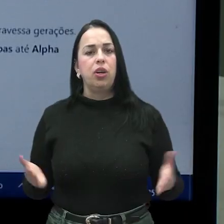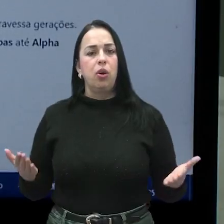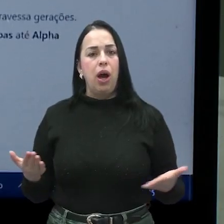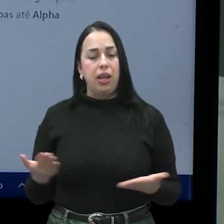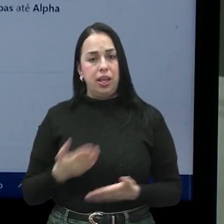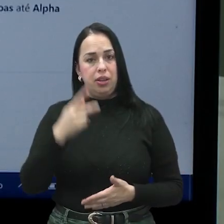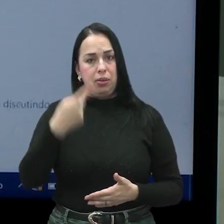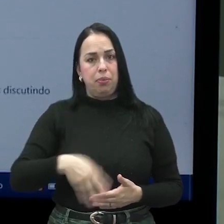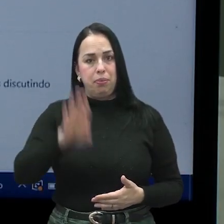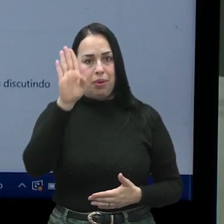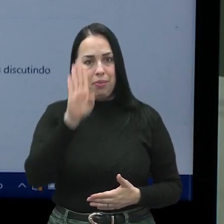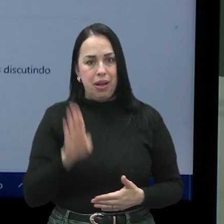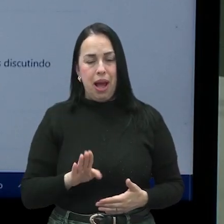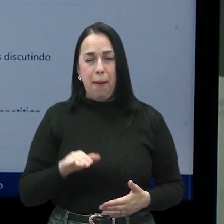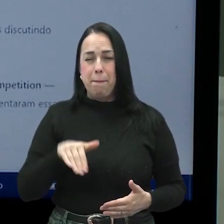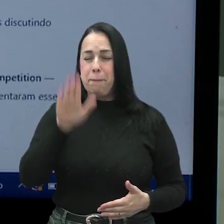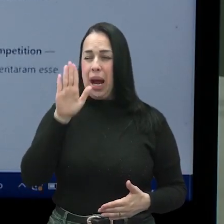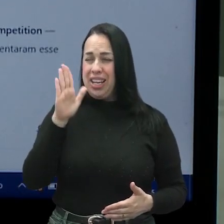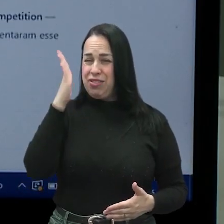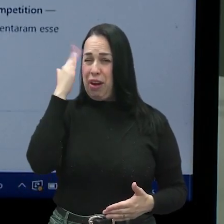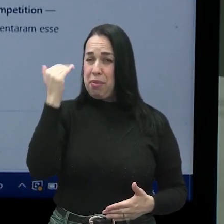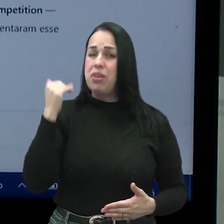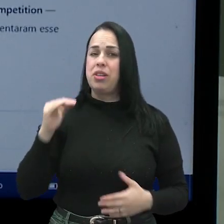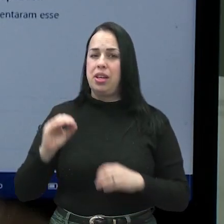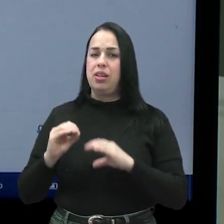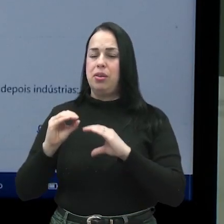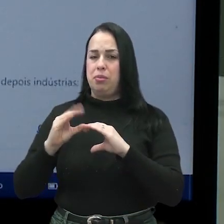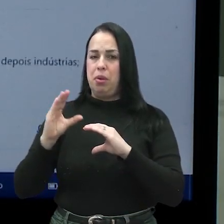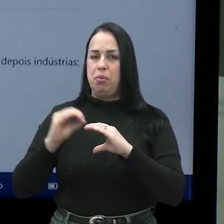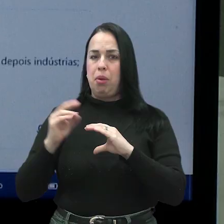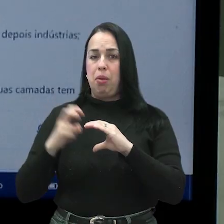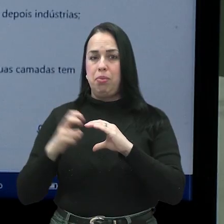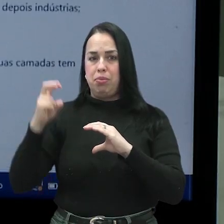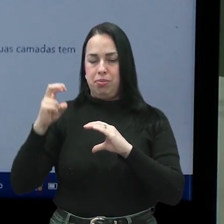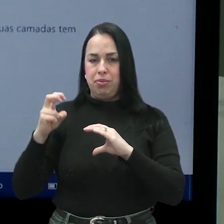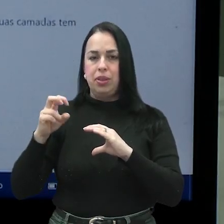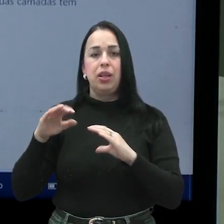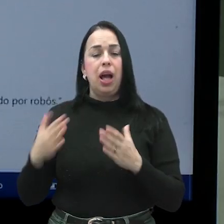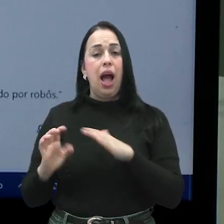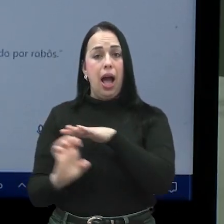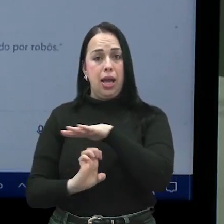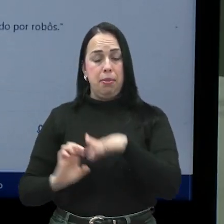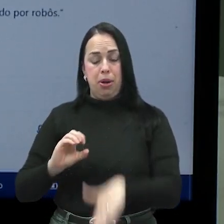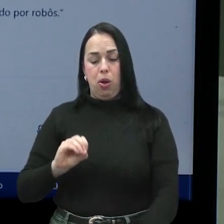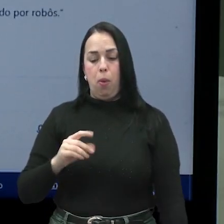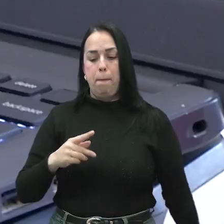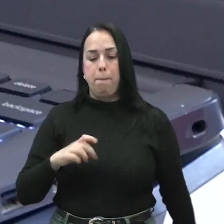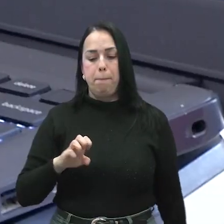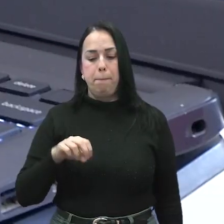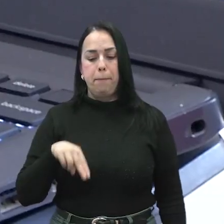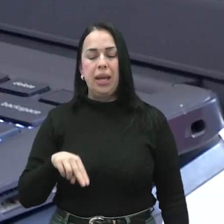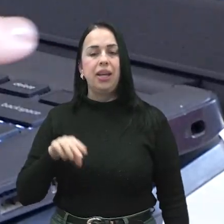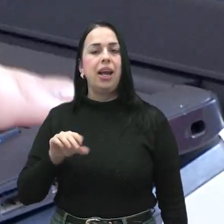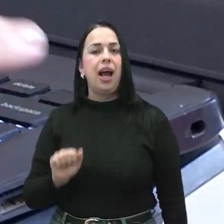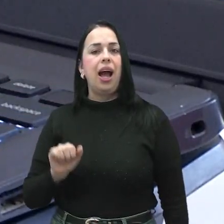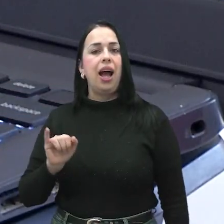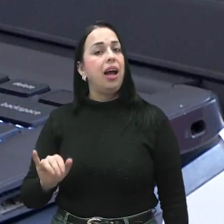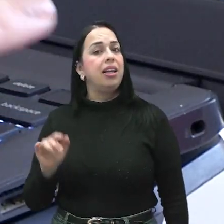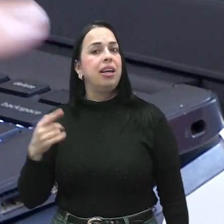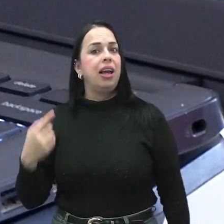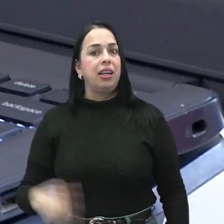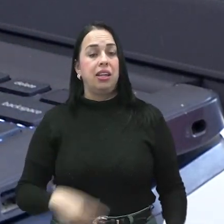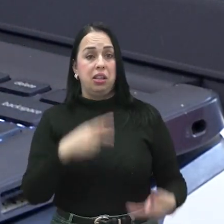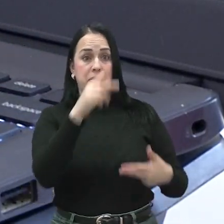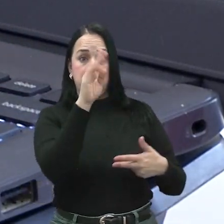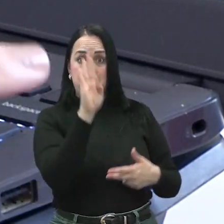assertivas. Hoje, no país, a IA mais popular é o ChatGPT, desenvolvido pela OpenAI. Segundo a empresa